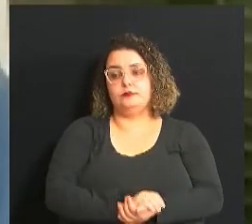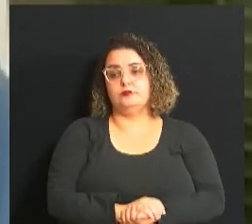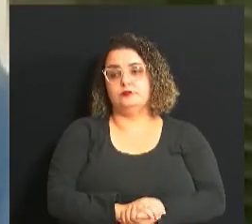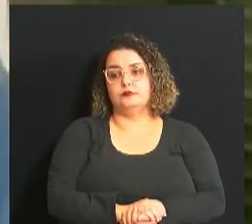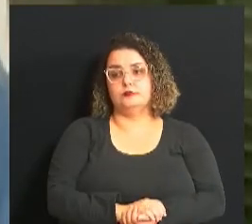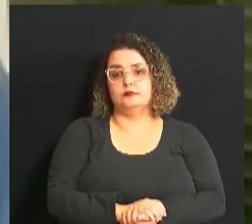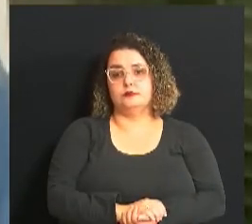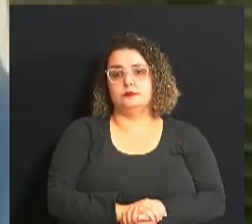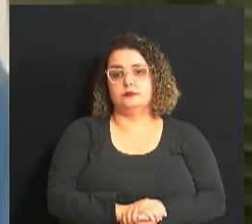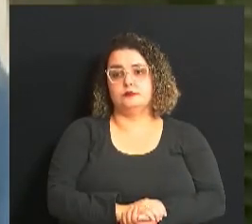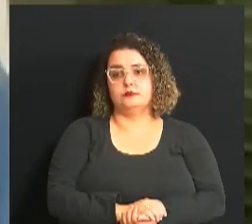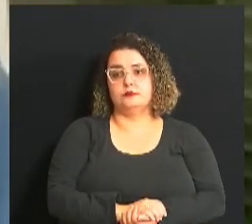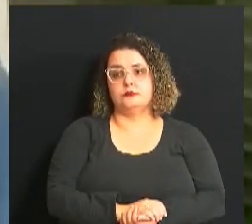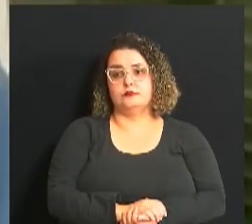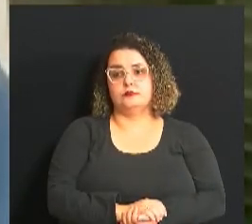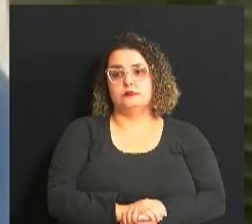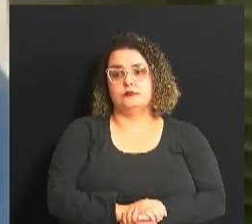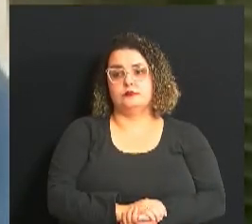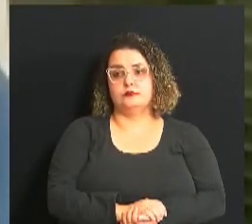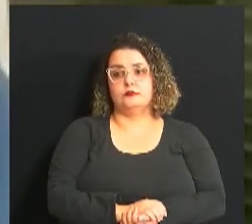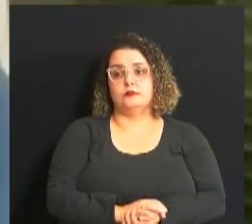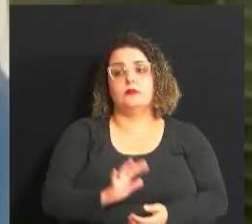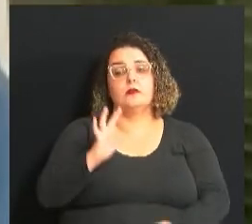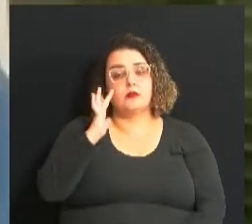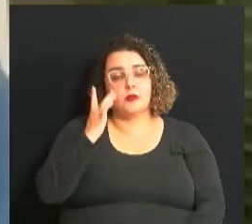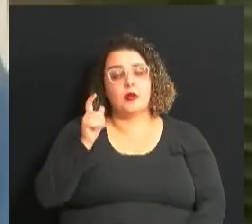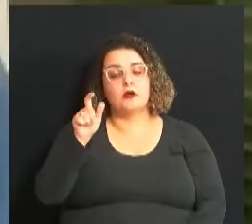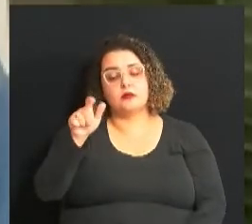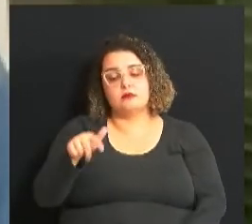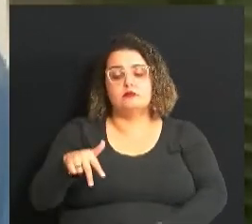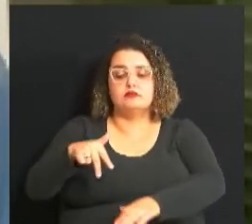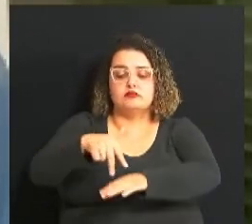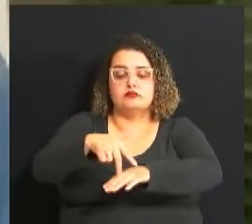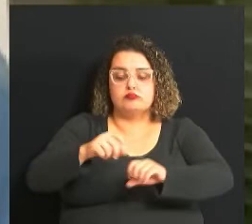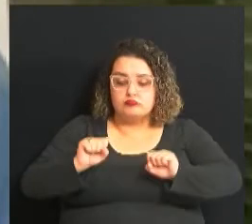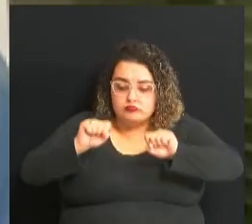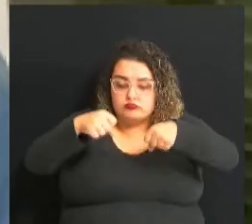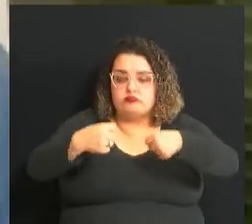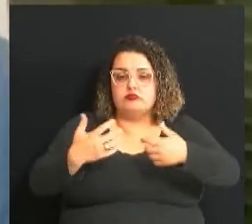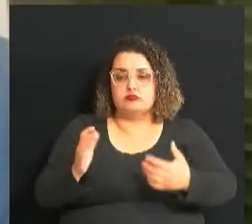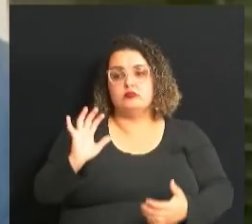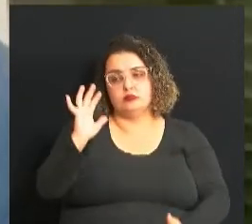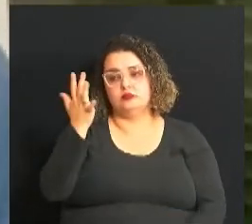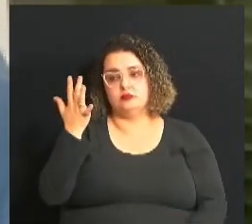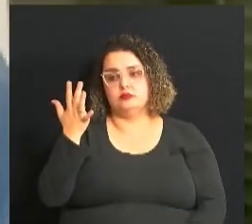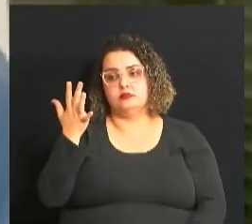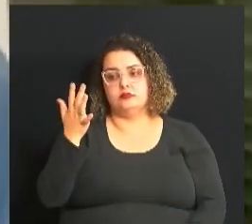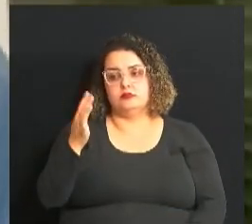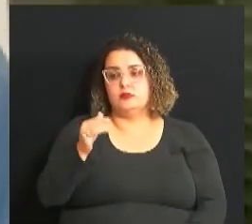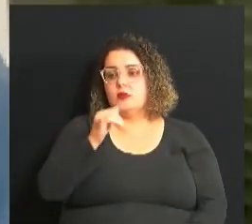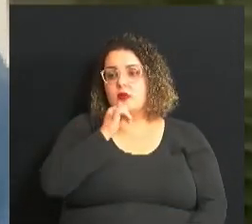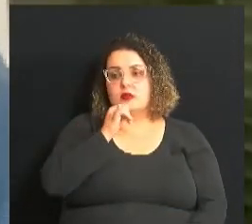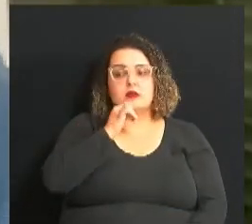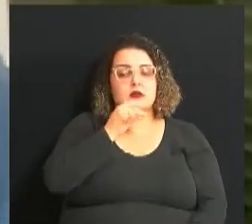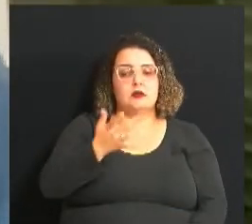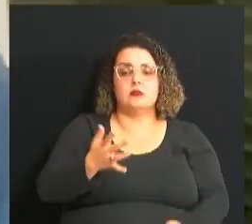eu acho que alguém deveria levantar a bandeira para que isso ocorresse, né? Levantar números. Por exemplo, eu